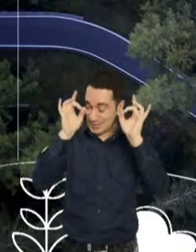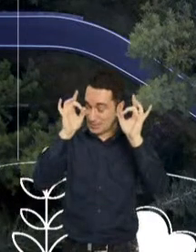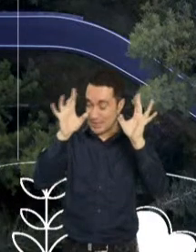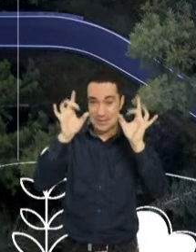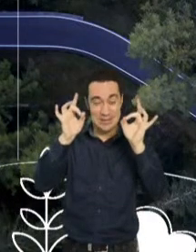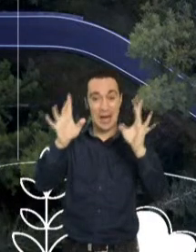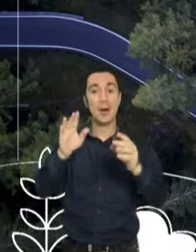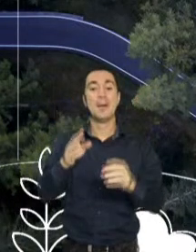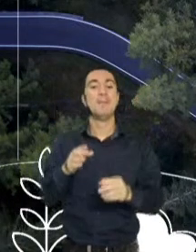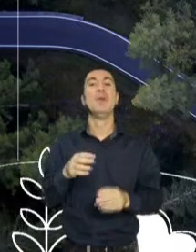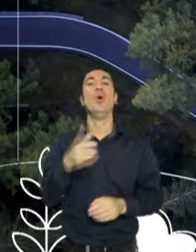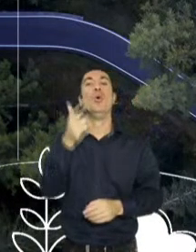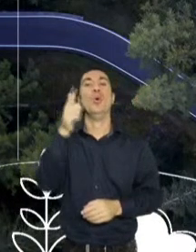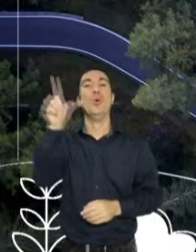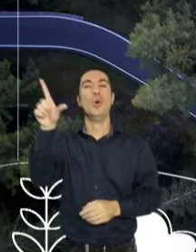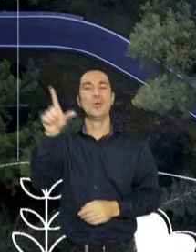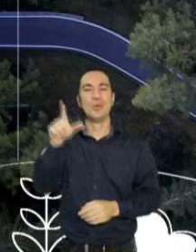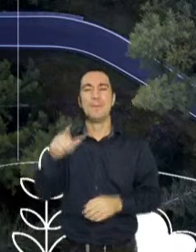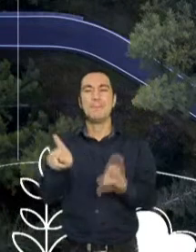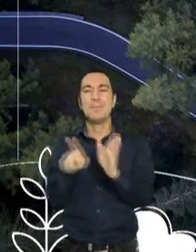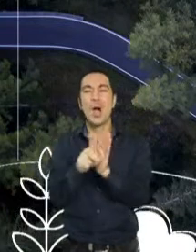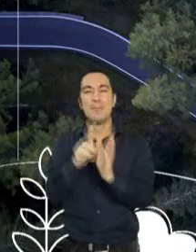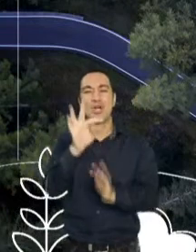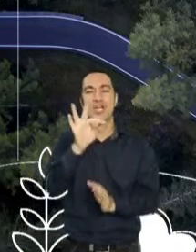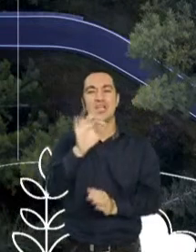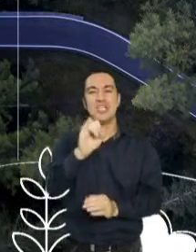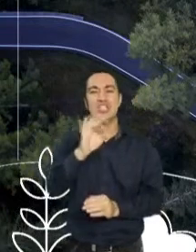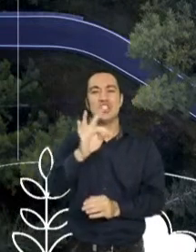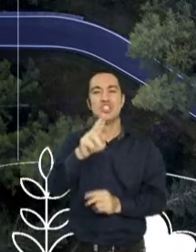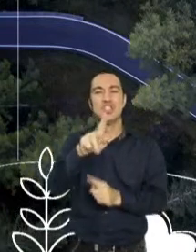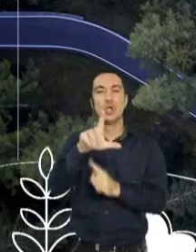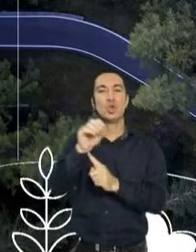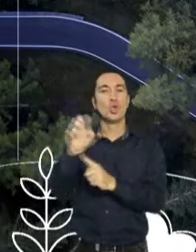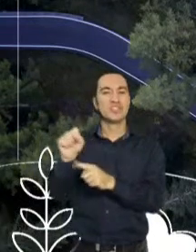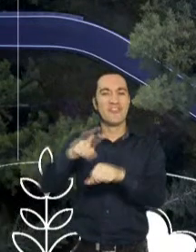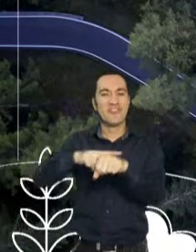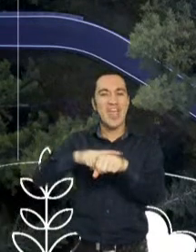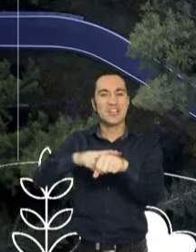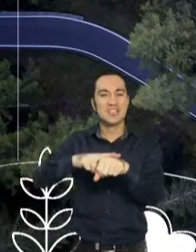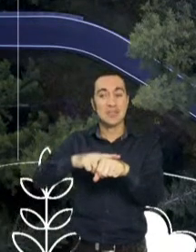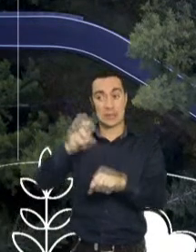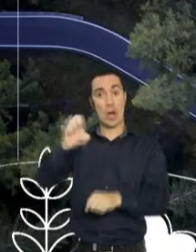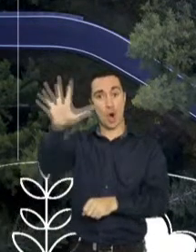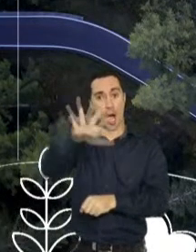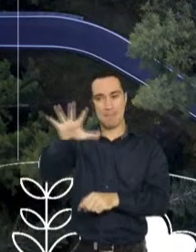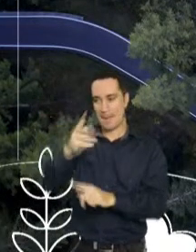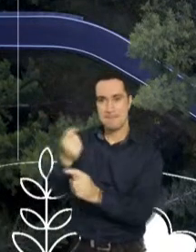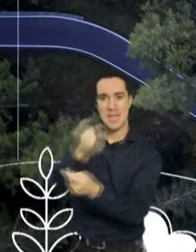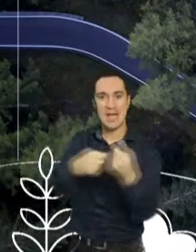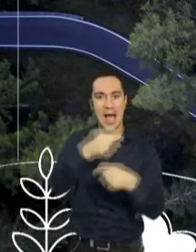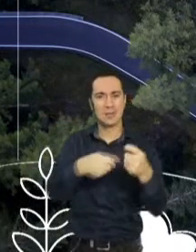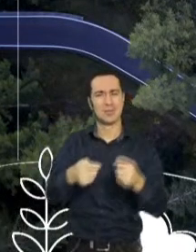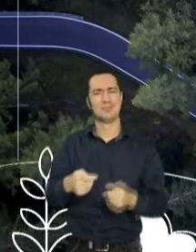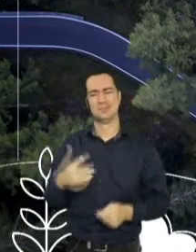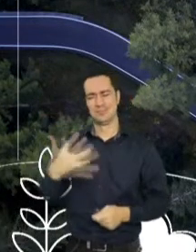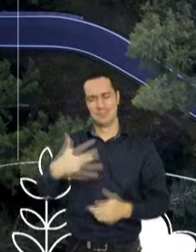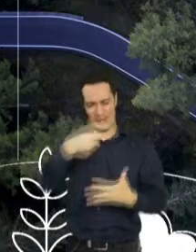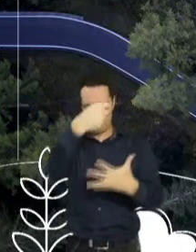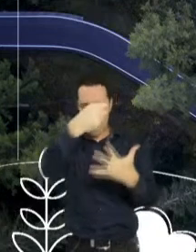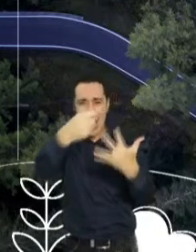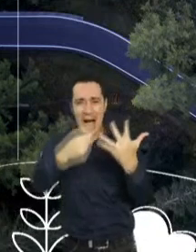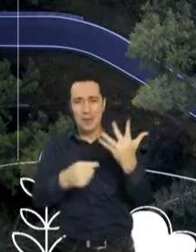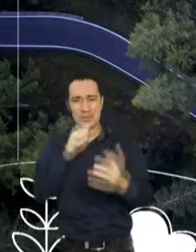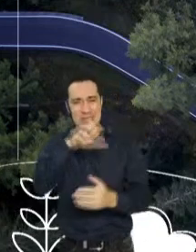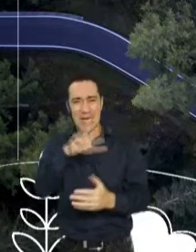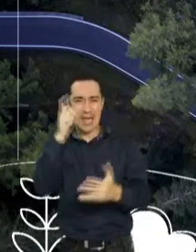a entrar no mercado de títulos verdes, primeiramente na Europa. Então, quando a gente fala de todos esses marcos,